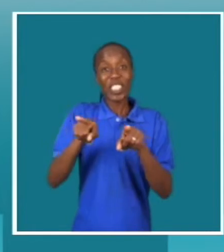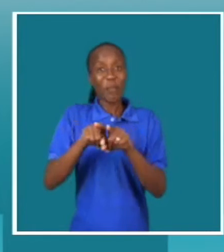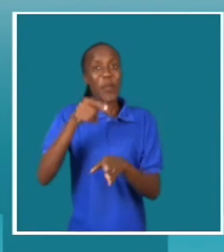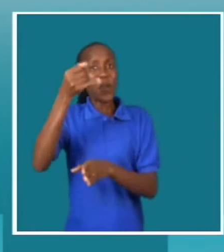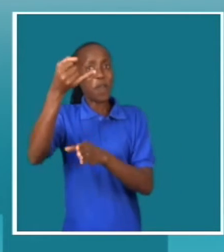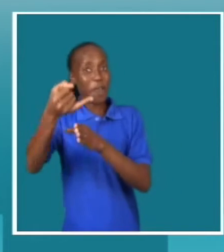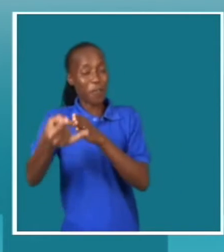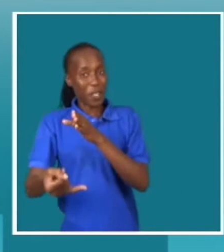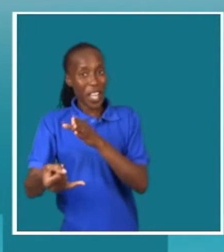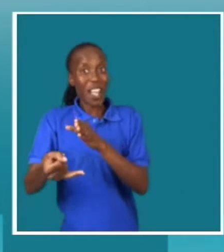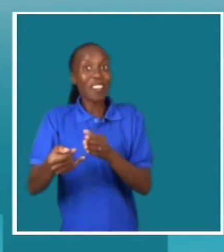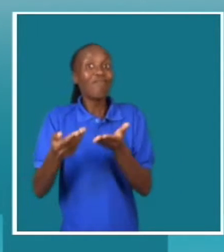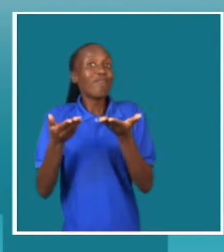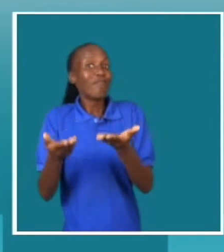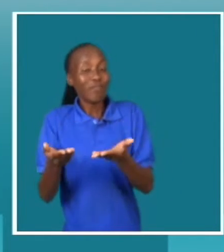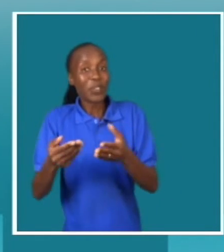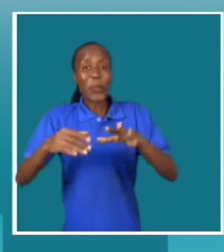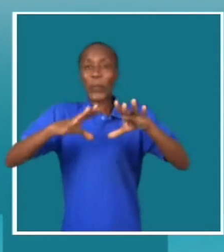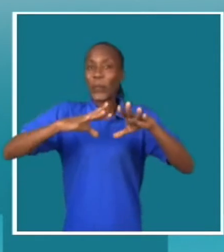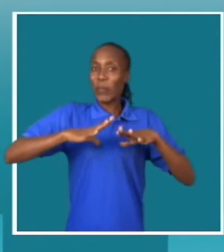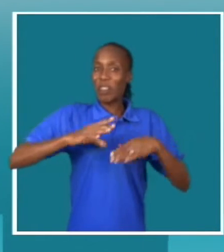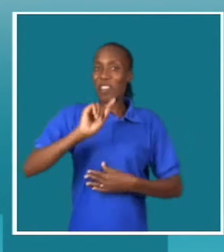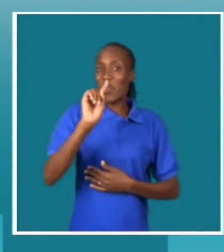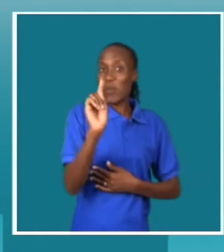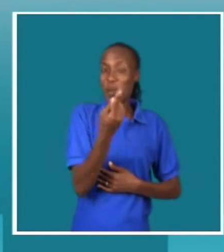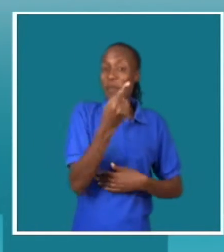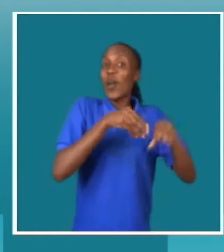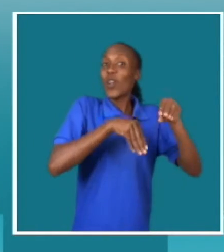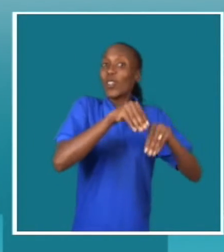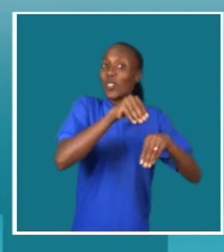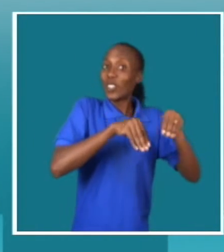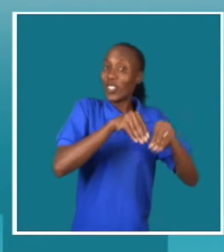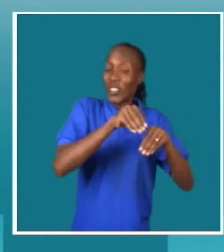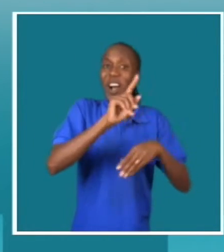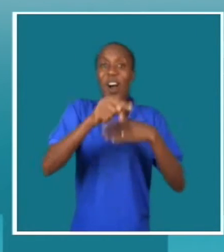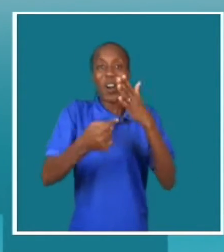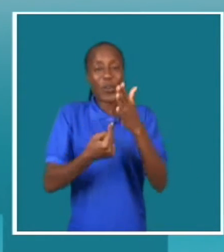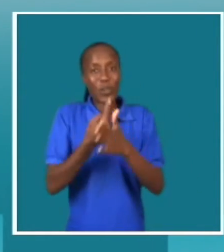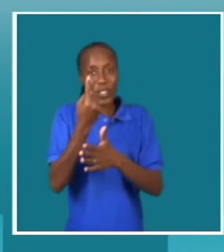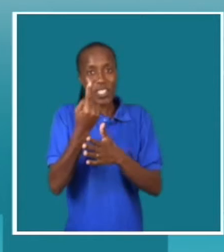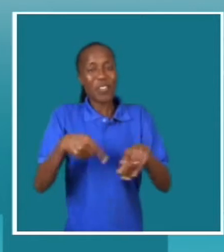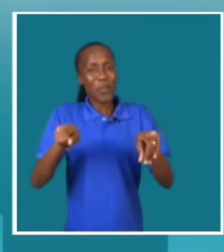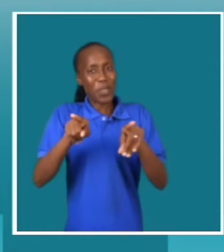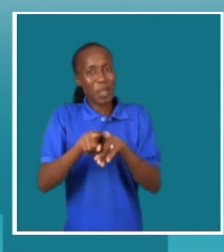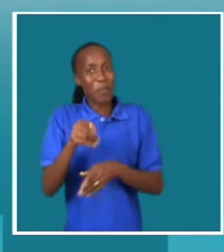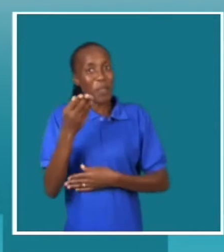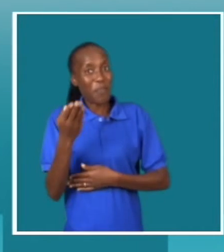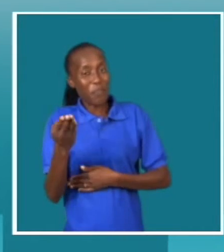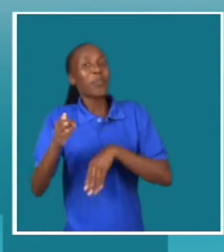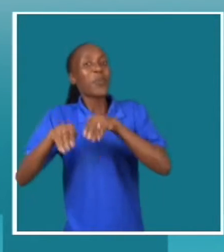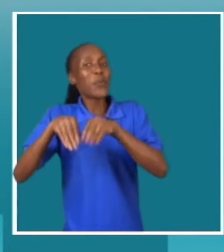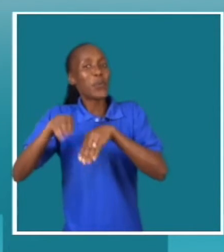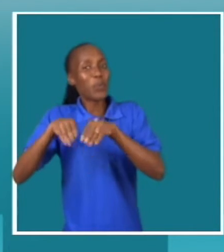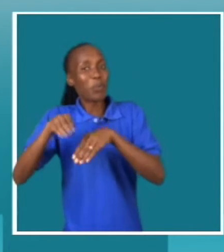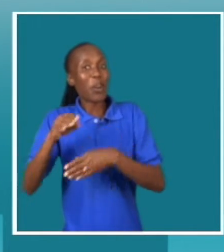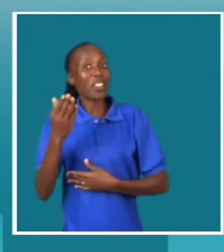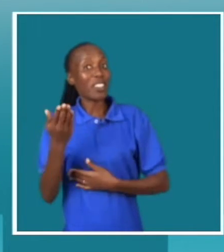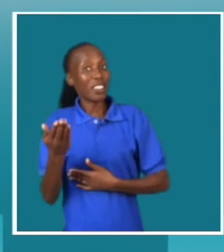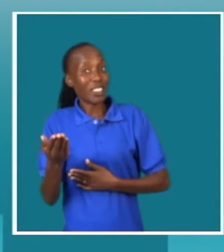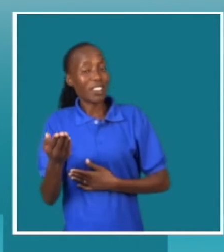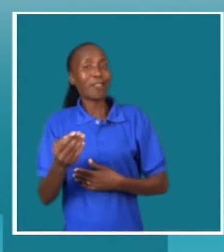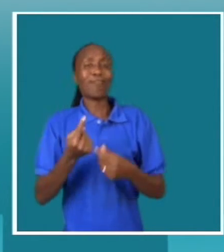hoje, tratando-se da final, no intervalo do primeiro jogo, aconteceu uma peladinha de Cosa do